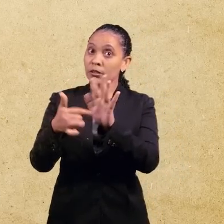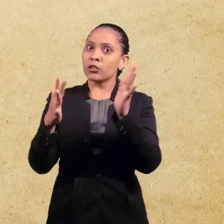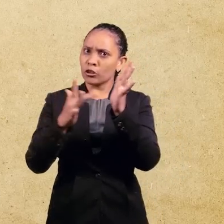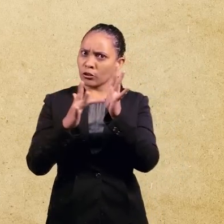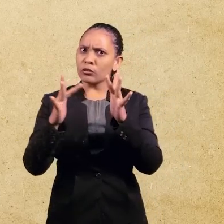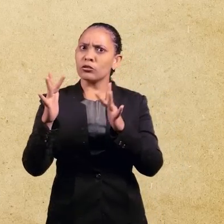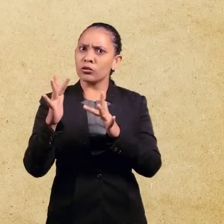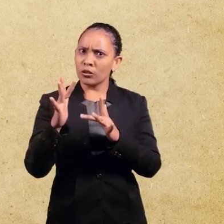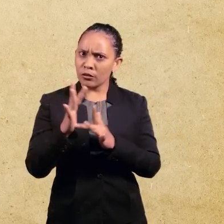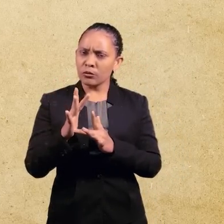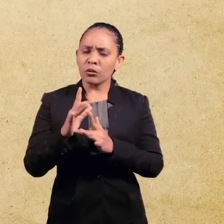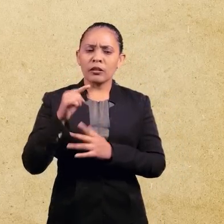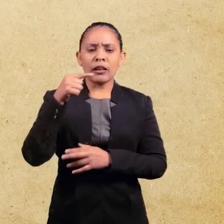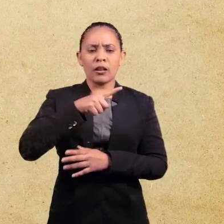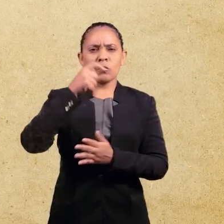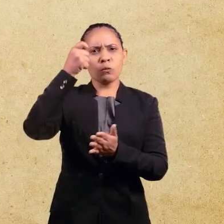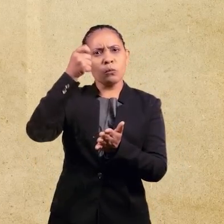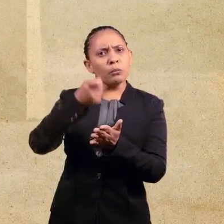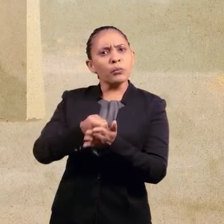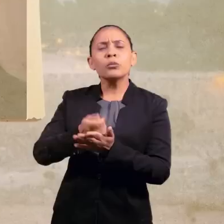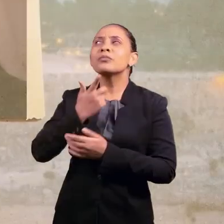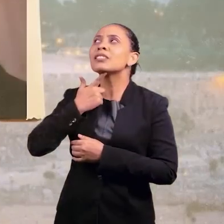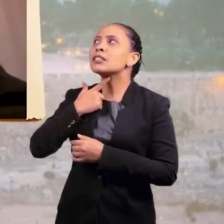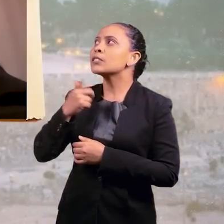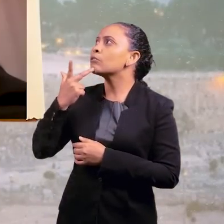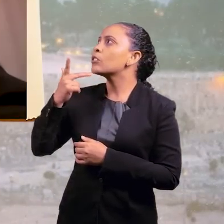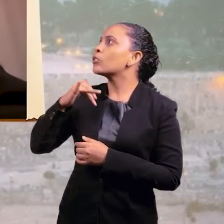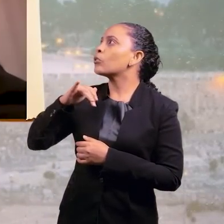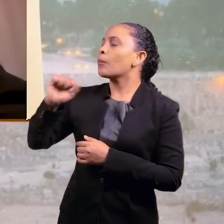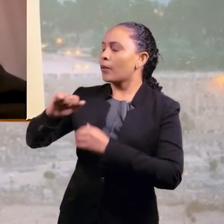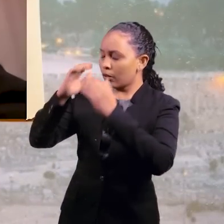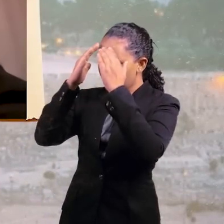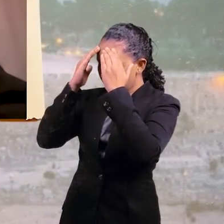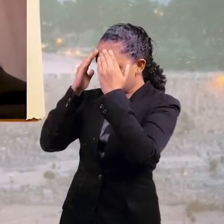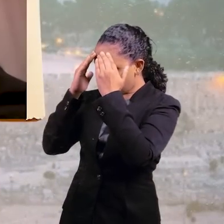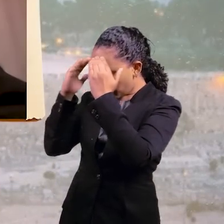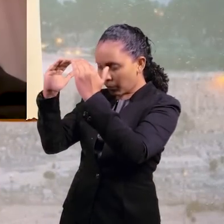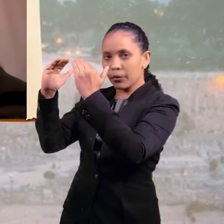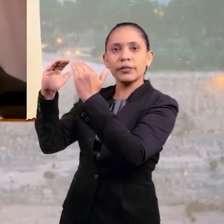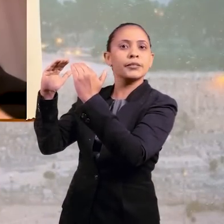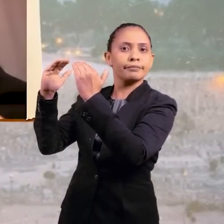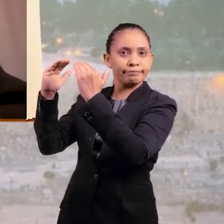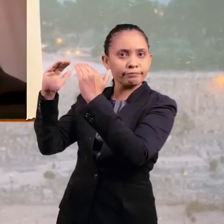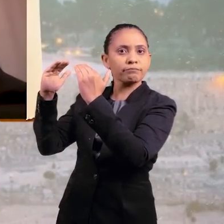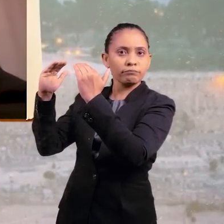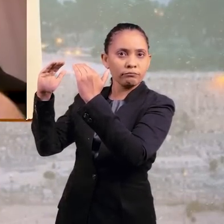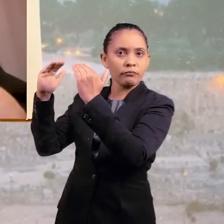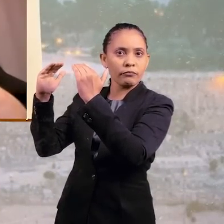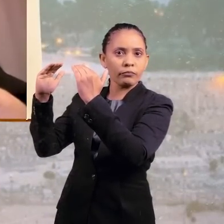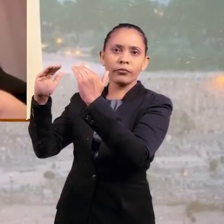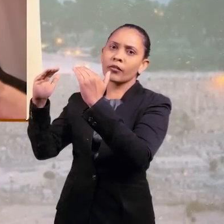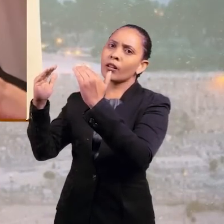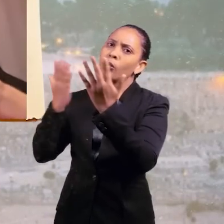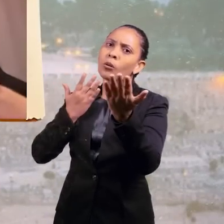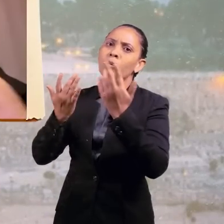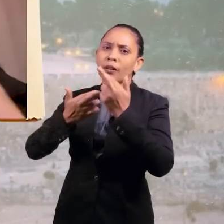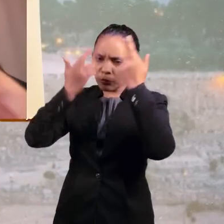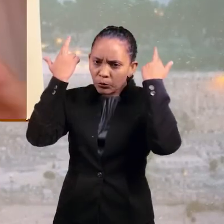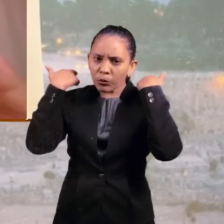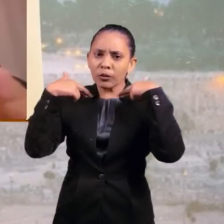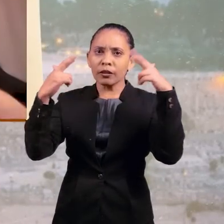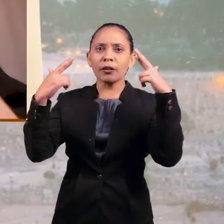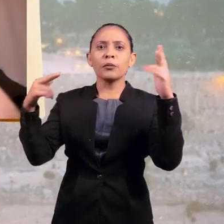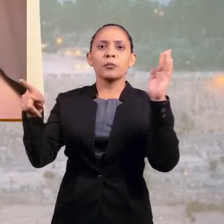Jesus cumpriu toda a vontade do Pai, ele foi obediente em tudo, né? É o Cordeiro de Deus que